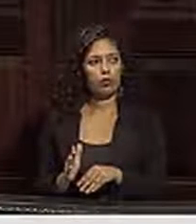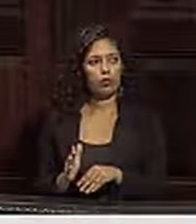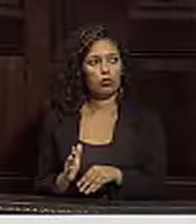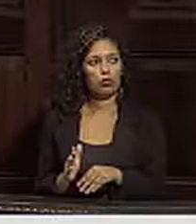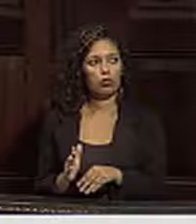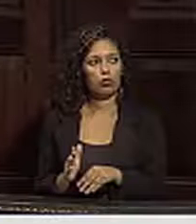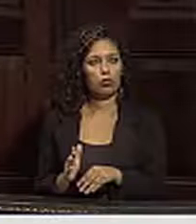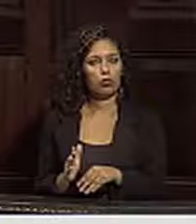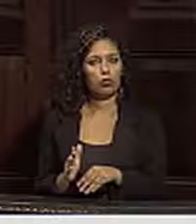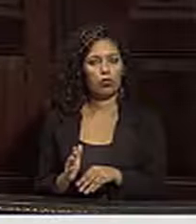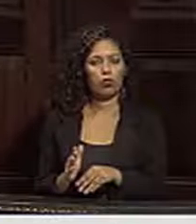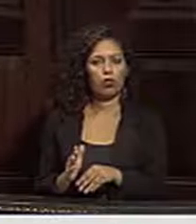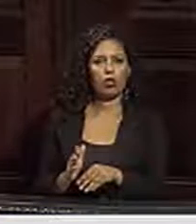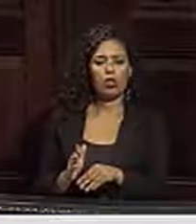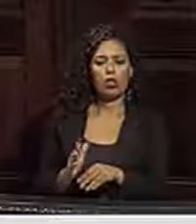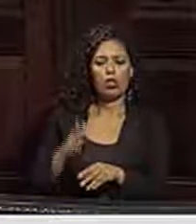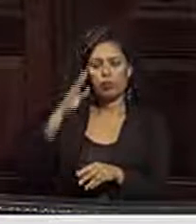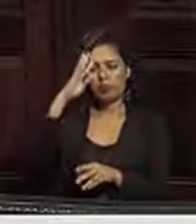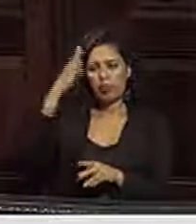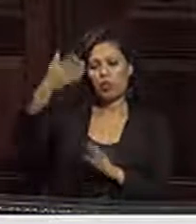o golpe